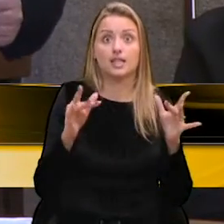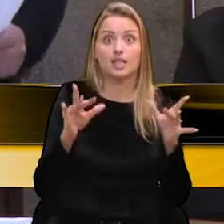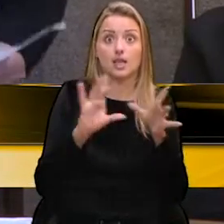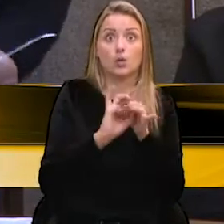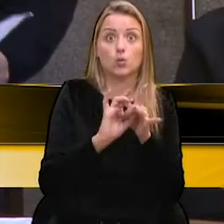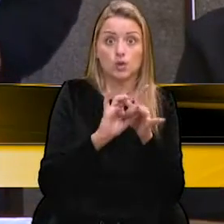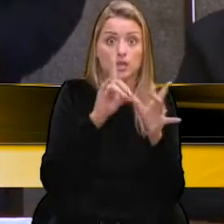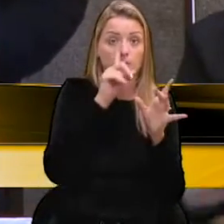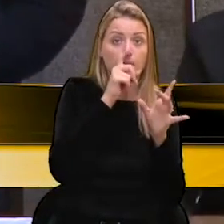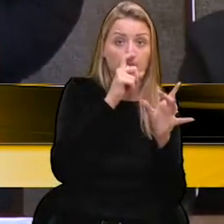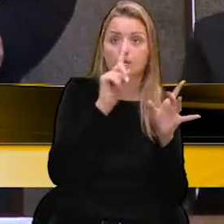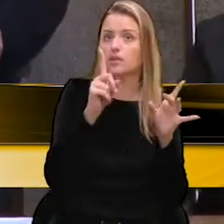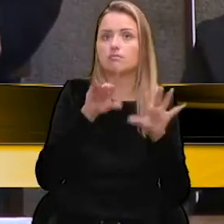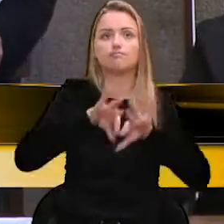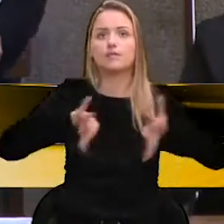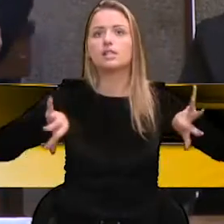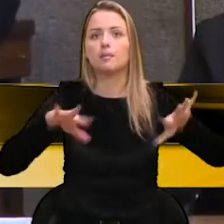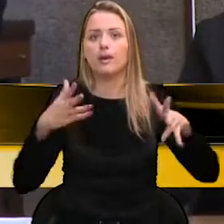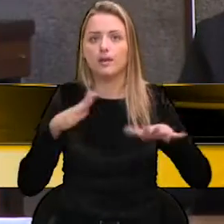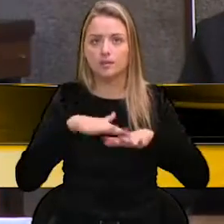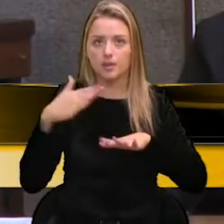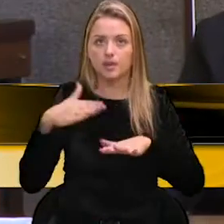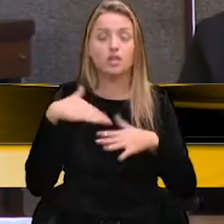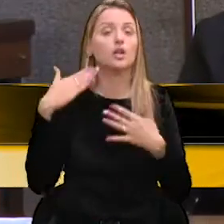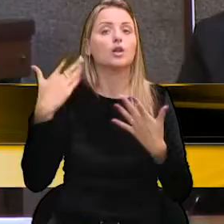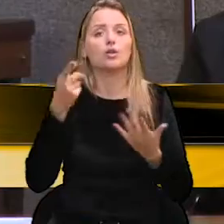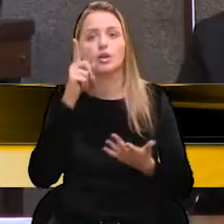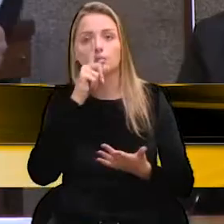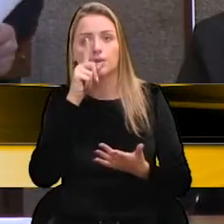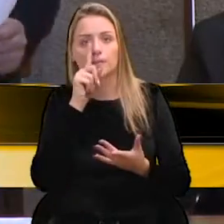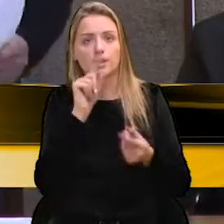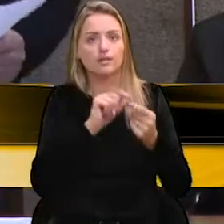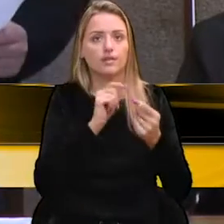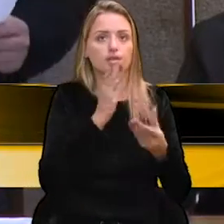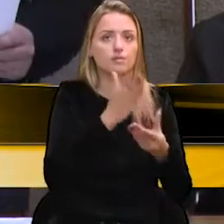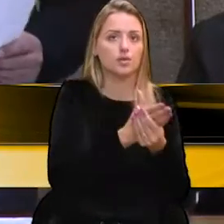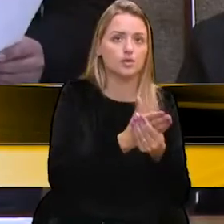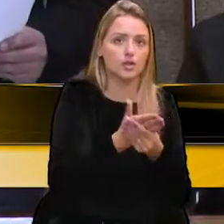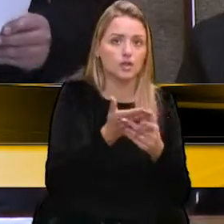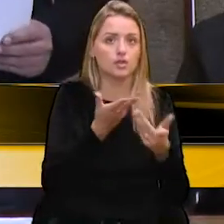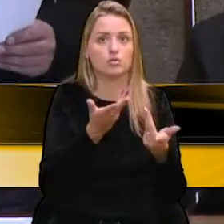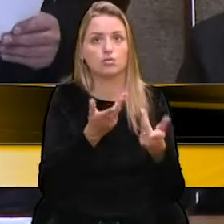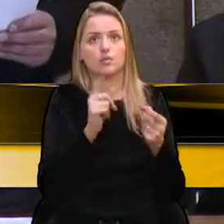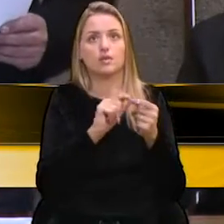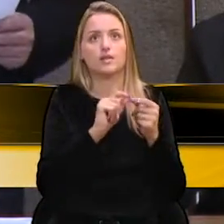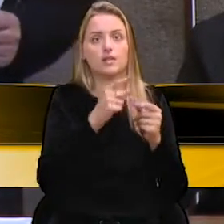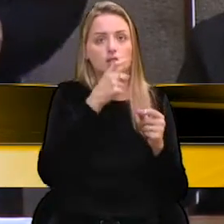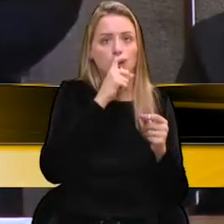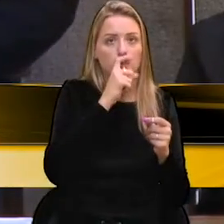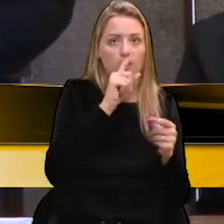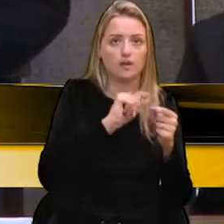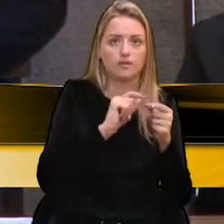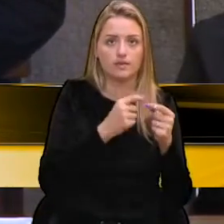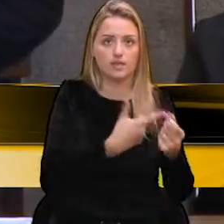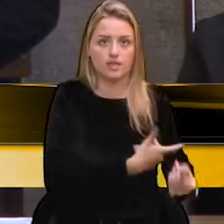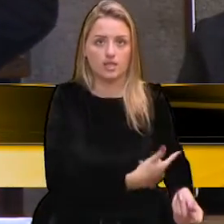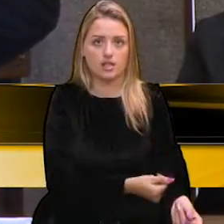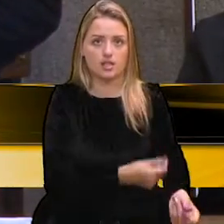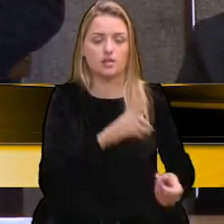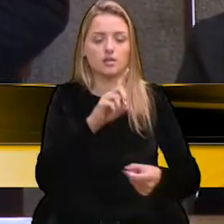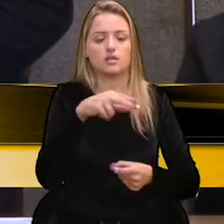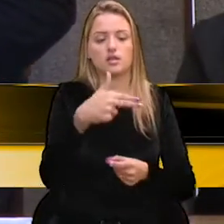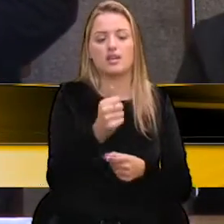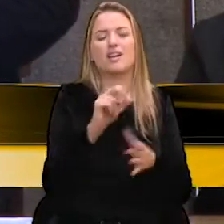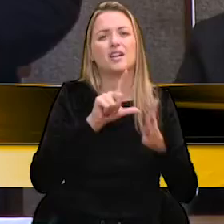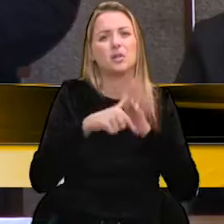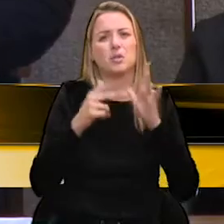acaba afastando ainda mais. O que que acontece quando uma mãe entra na justiça para pedir para o pai fazer um exame de DNA? Isso aí